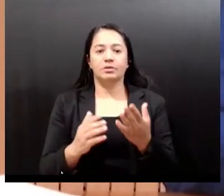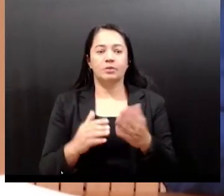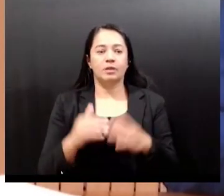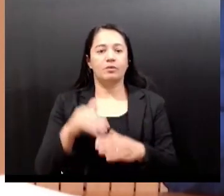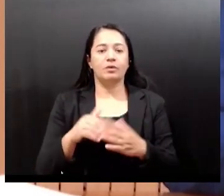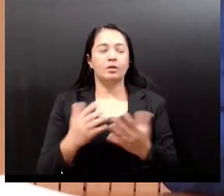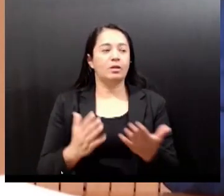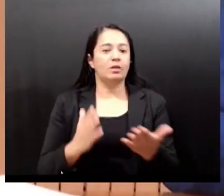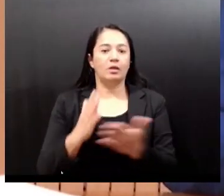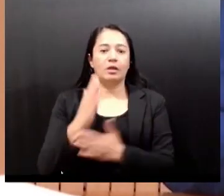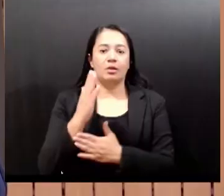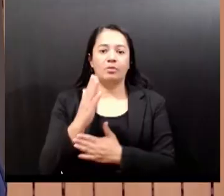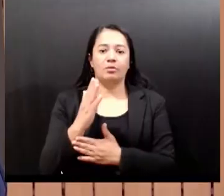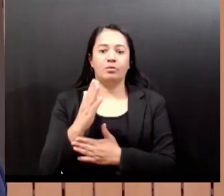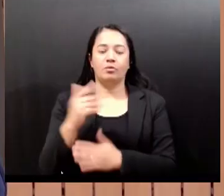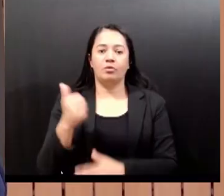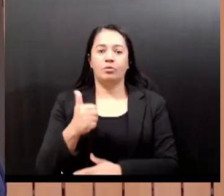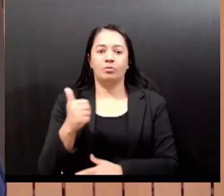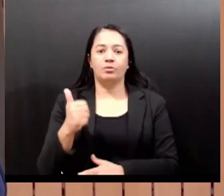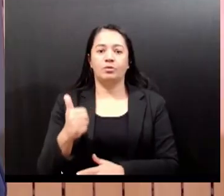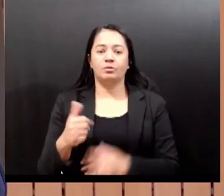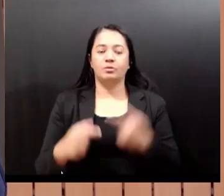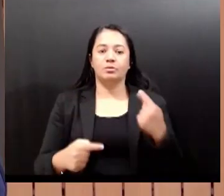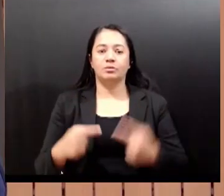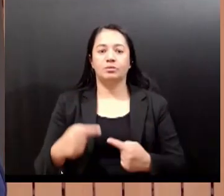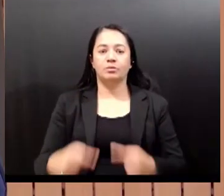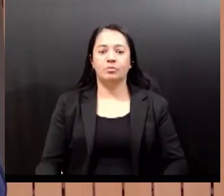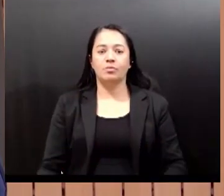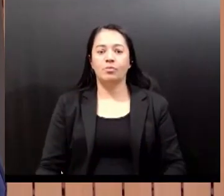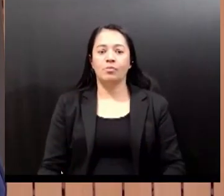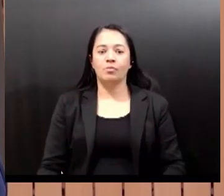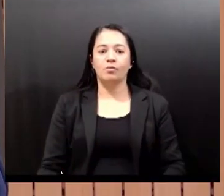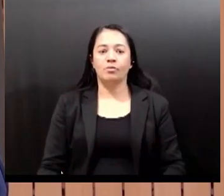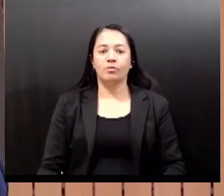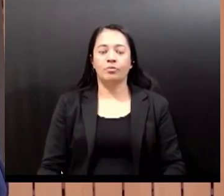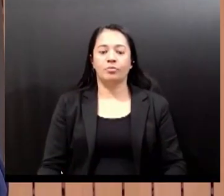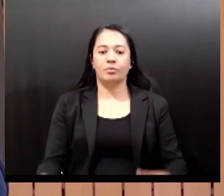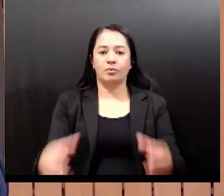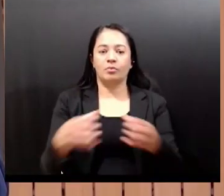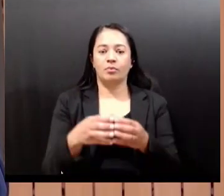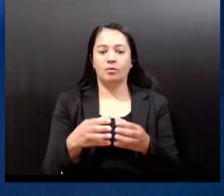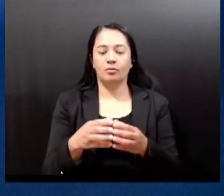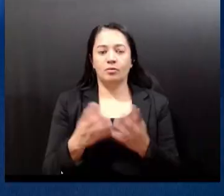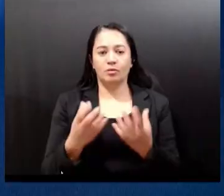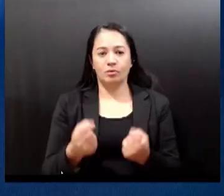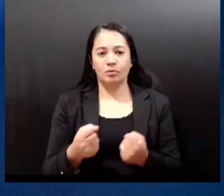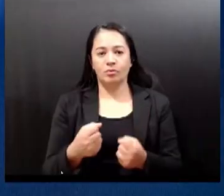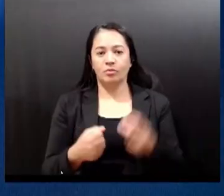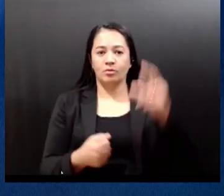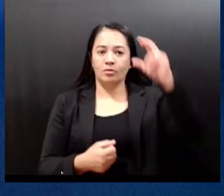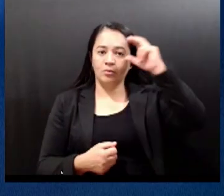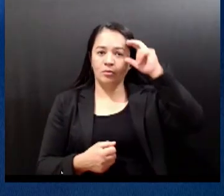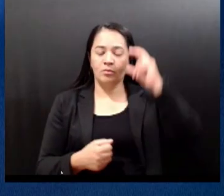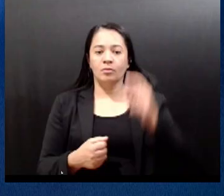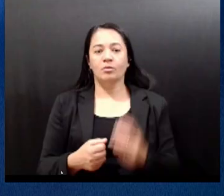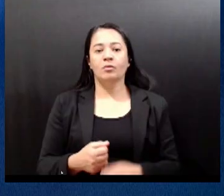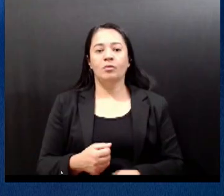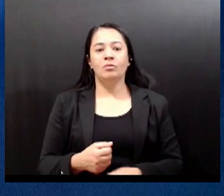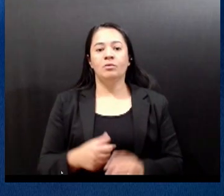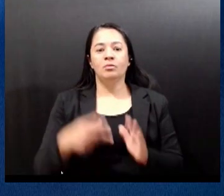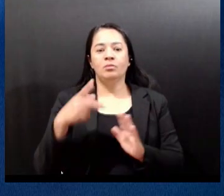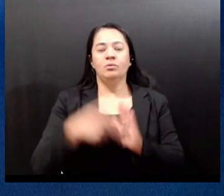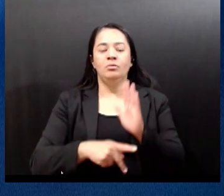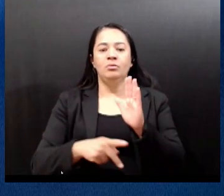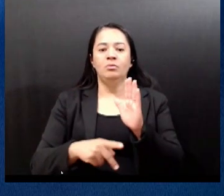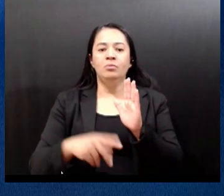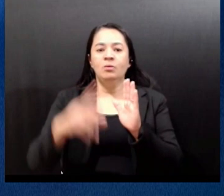o primeiro item da discussão. A comissão manteve o parecer favorável do vereador Carlinhos Camelot ao projeto do prefeito, que